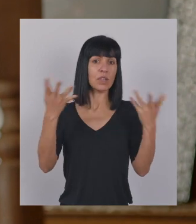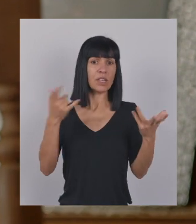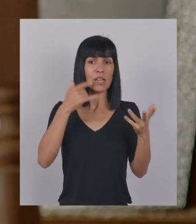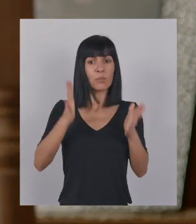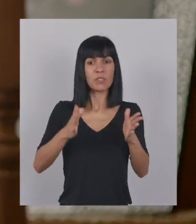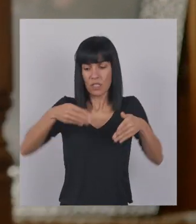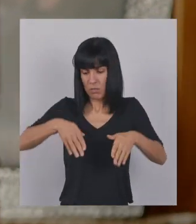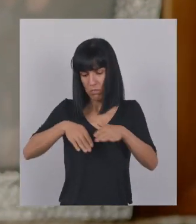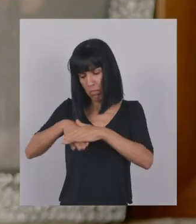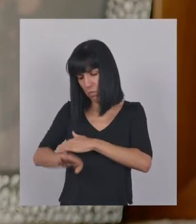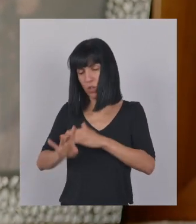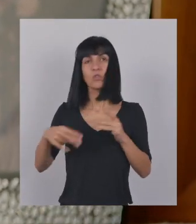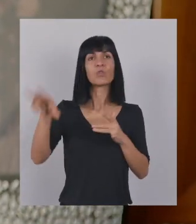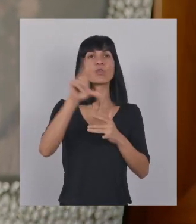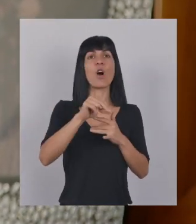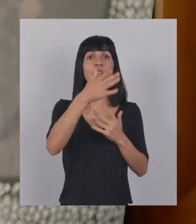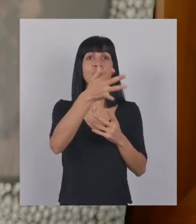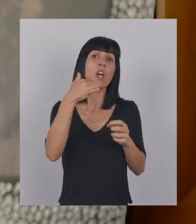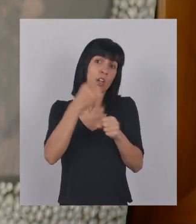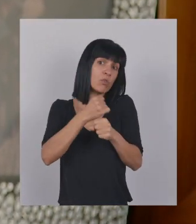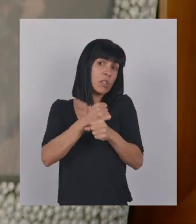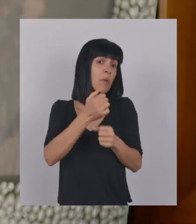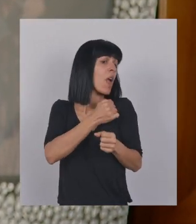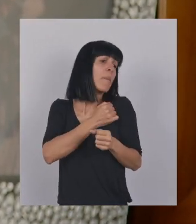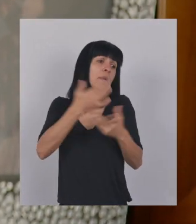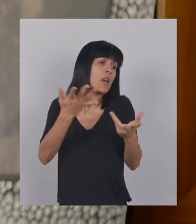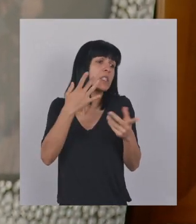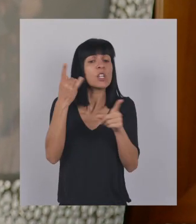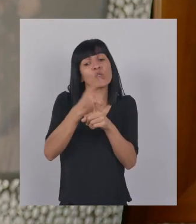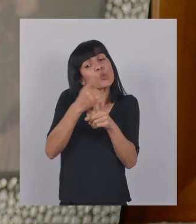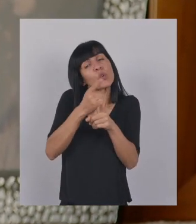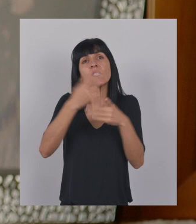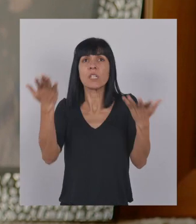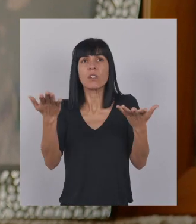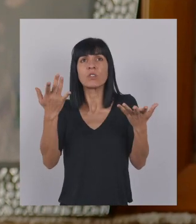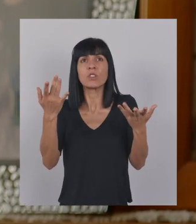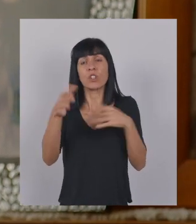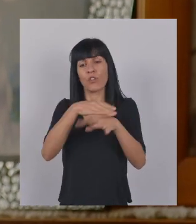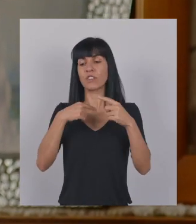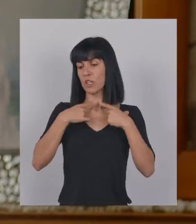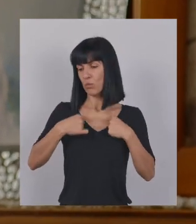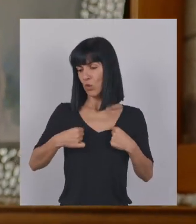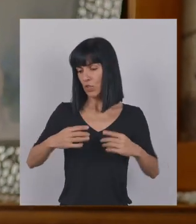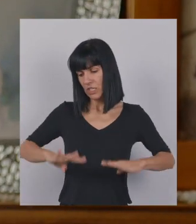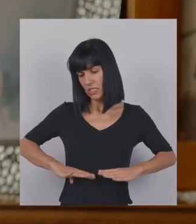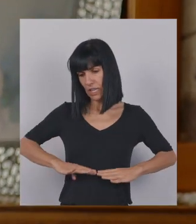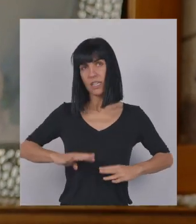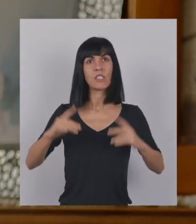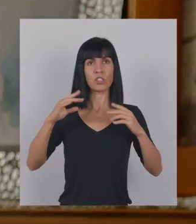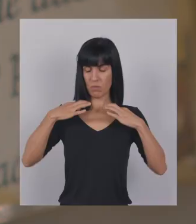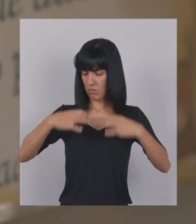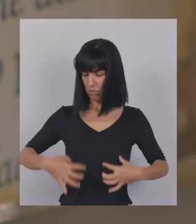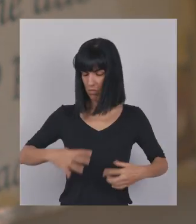partes de bolsos novos era assim os trabalhar para casa fazer assim essas coisas e fazia blusas